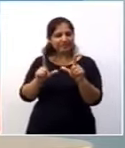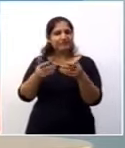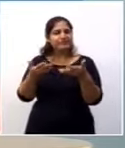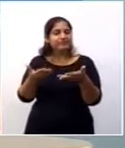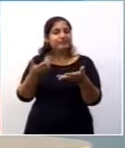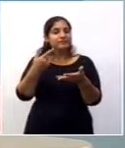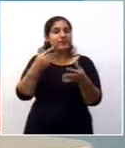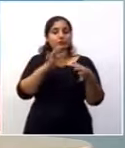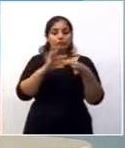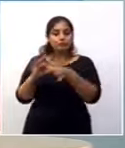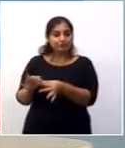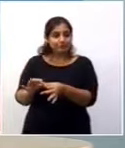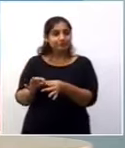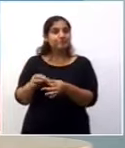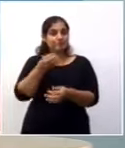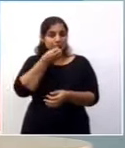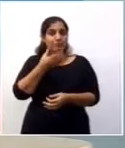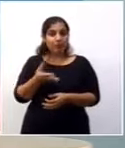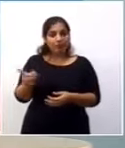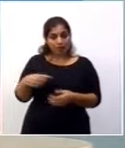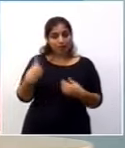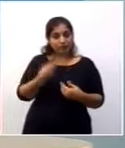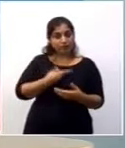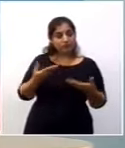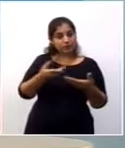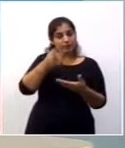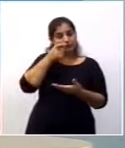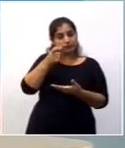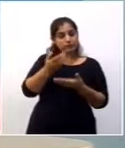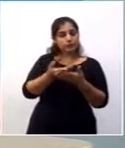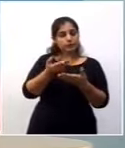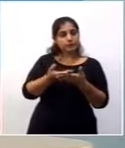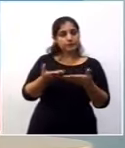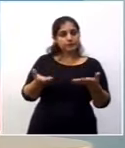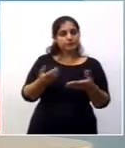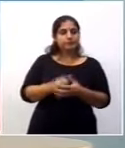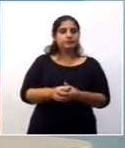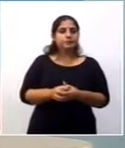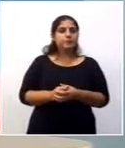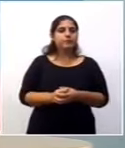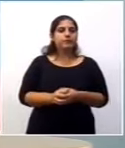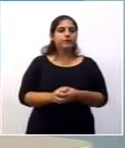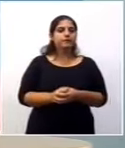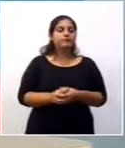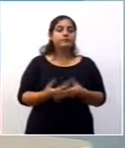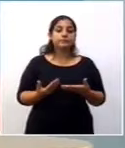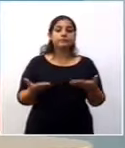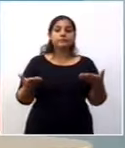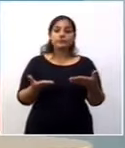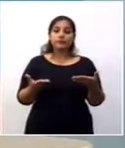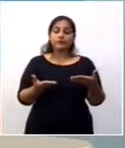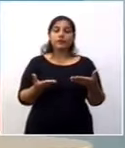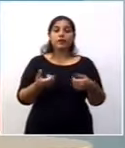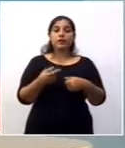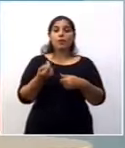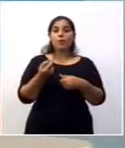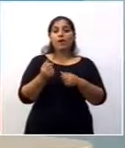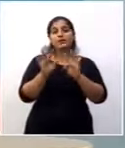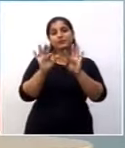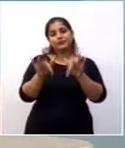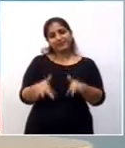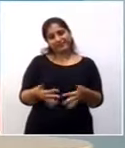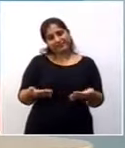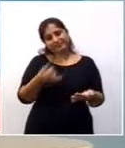Que contextualiza muito bem com o que nós estamos vendo nesse momento da aula. Então, agora que nós estamos chegando ao